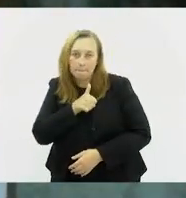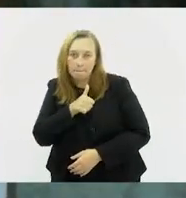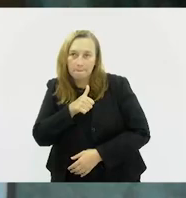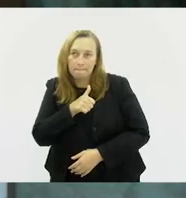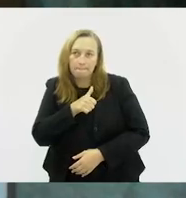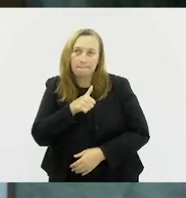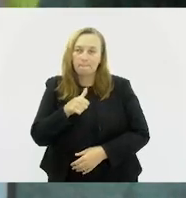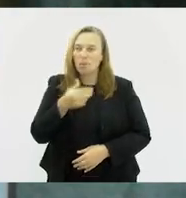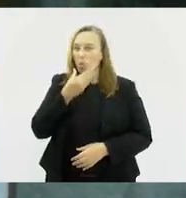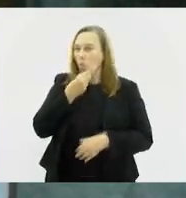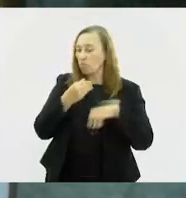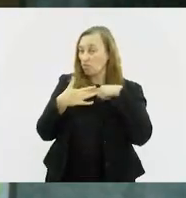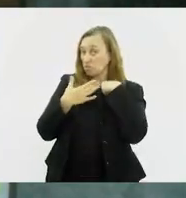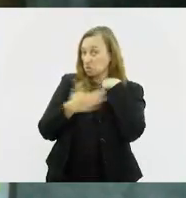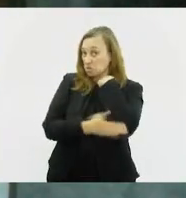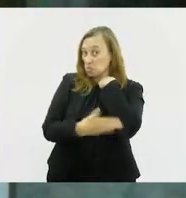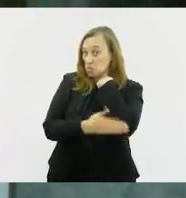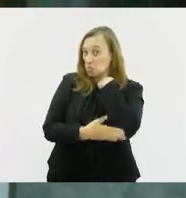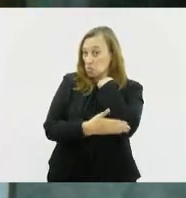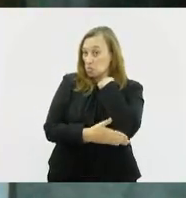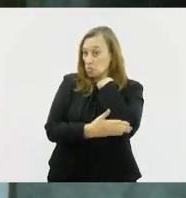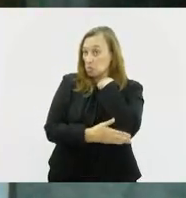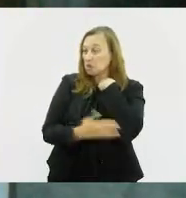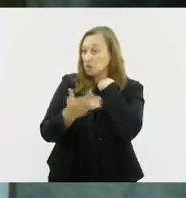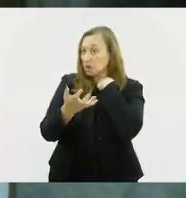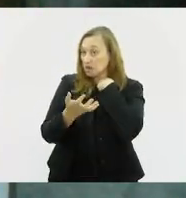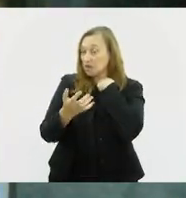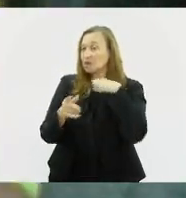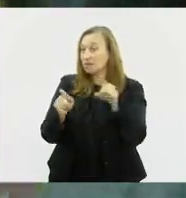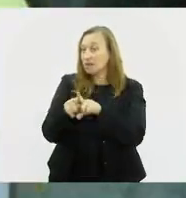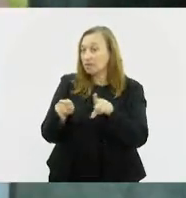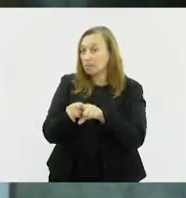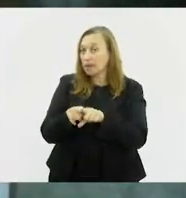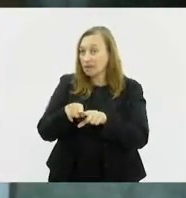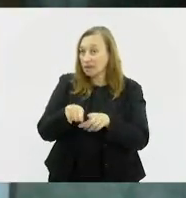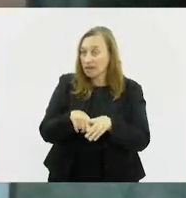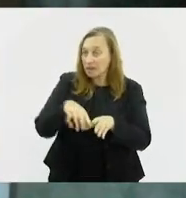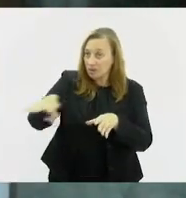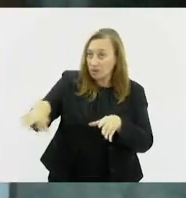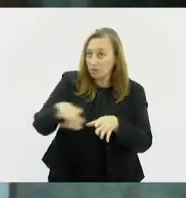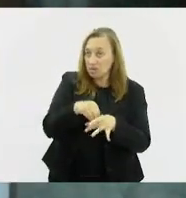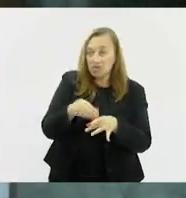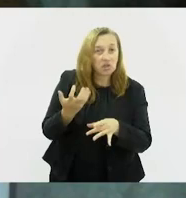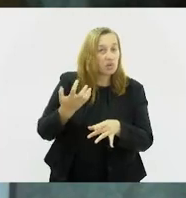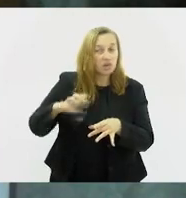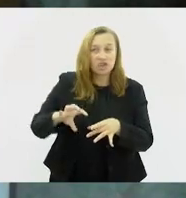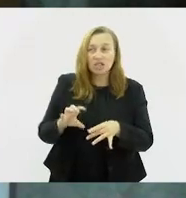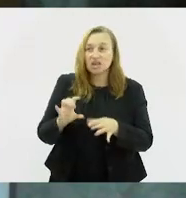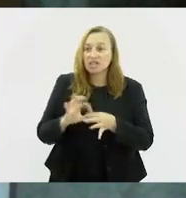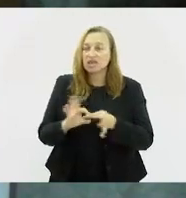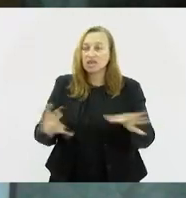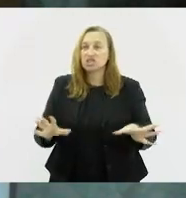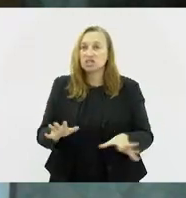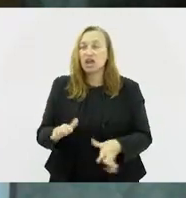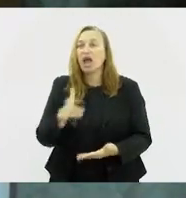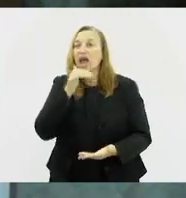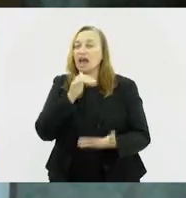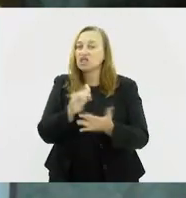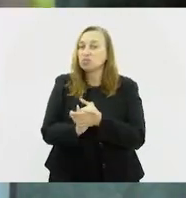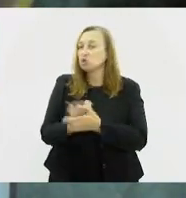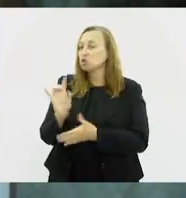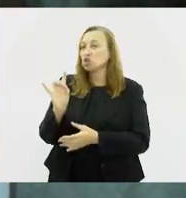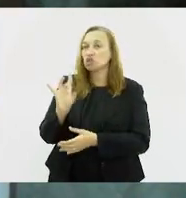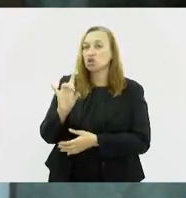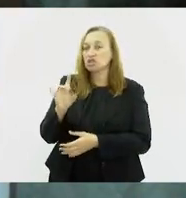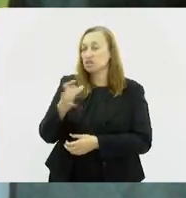nos homens, e eles passaram a vir para o programa. Não queriam deixar as mulheres viajarem sozinhas. Então, eles começaram a